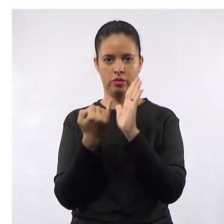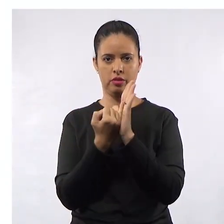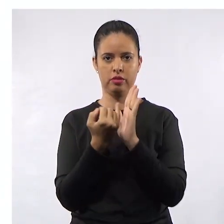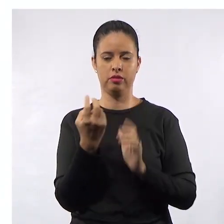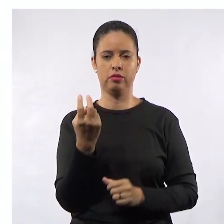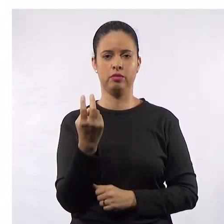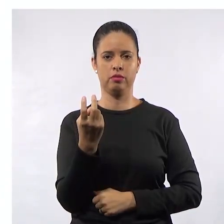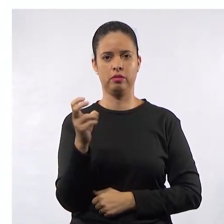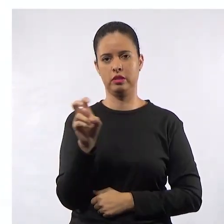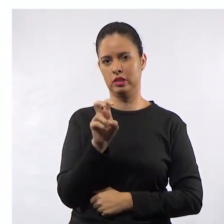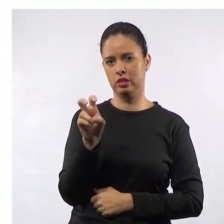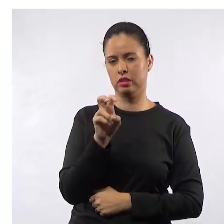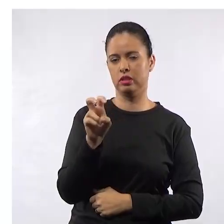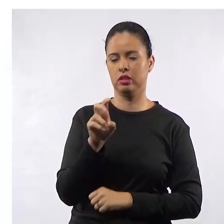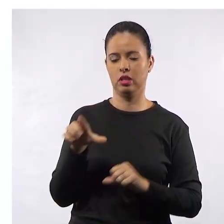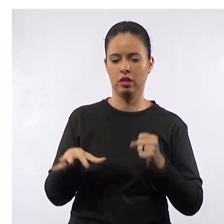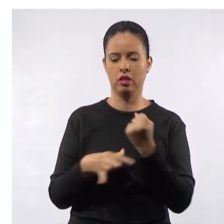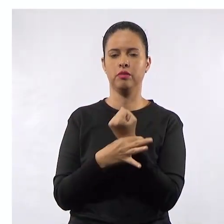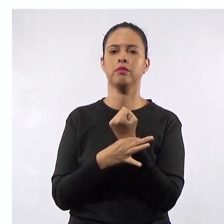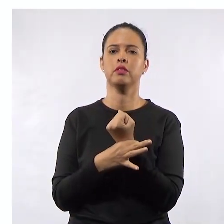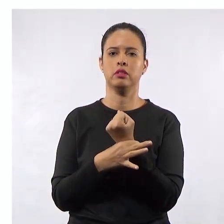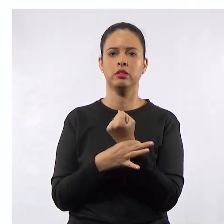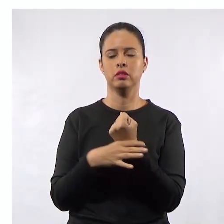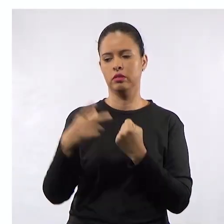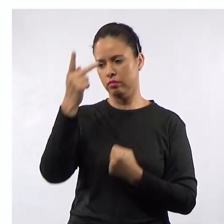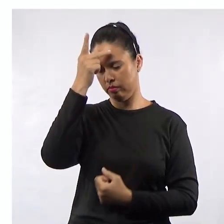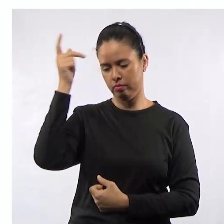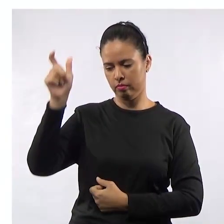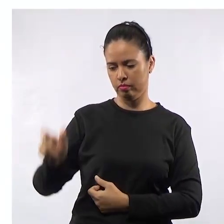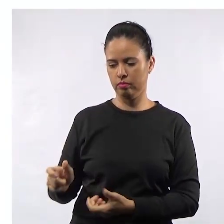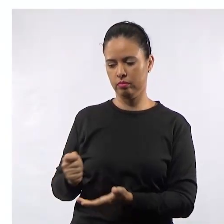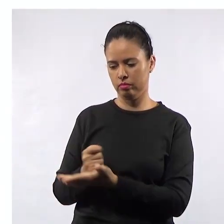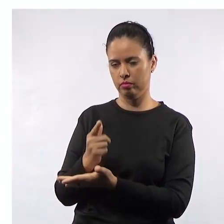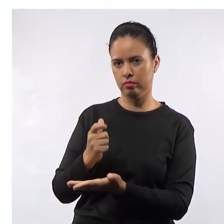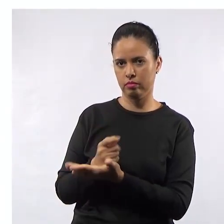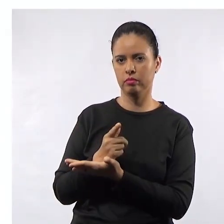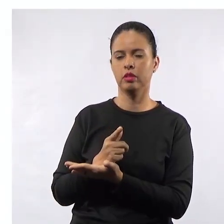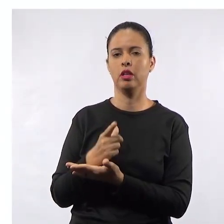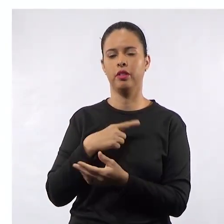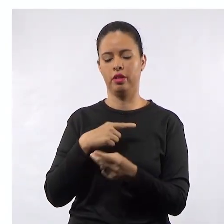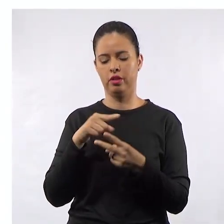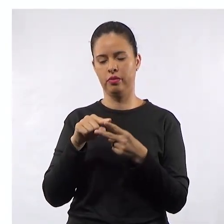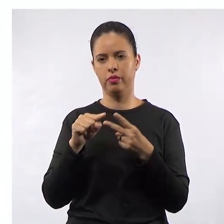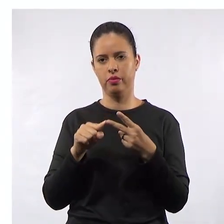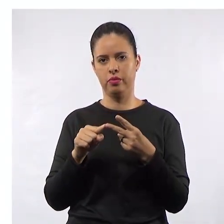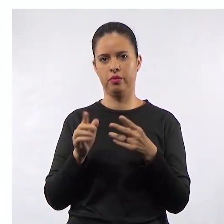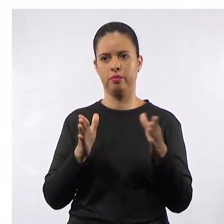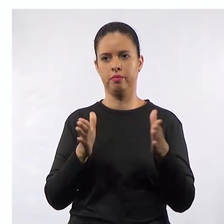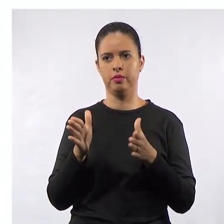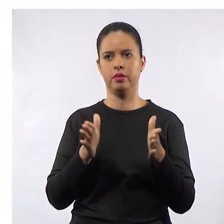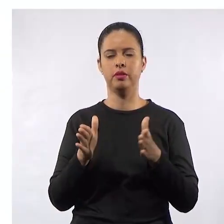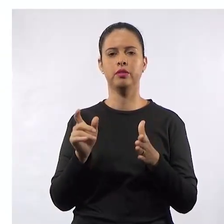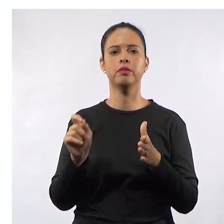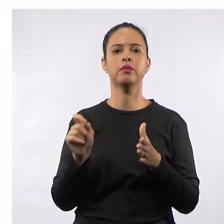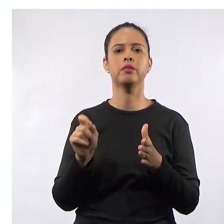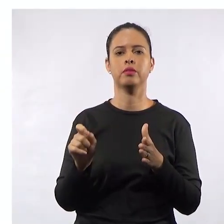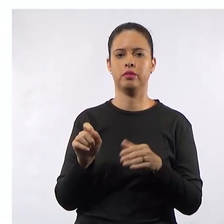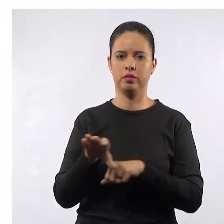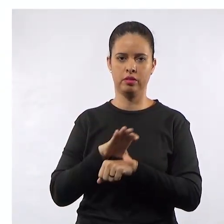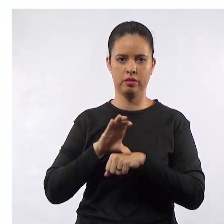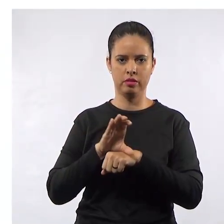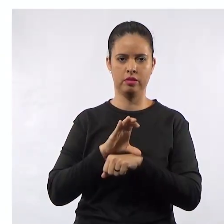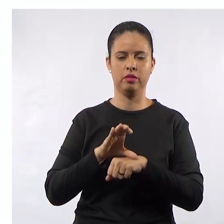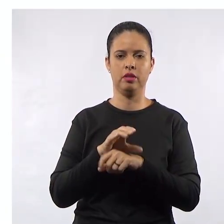5º ele fala a defesa do consumidor. Portanto, nós temos em 2 momentos da nossa Constituição